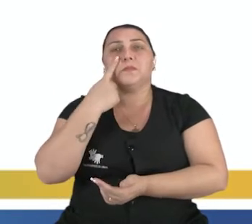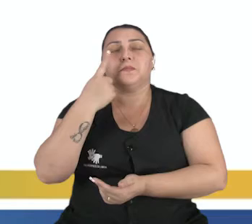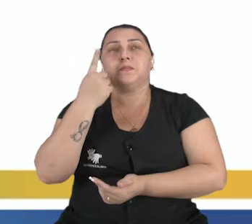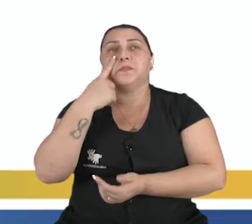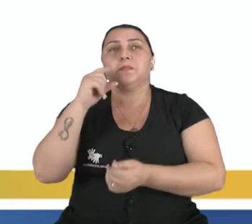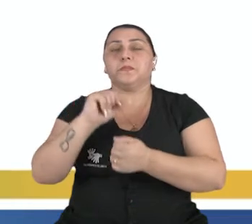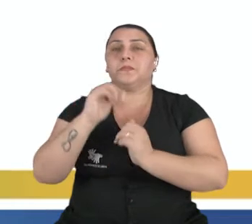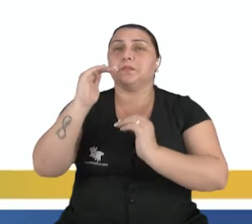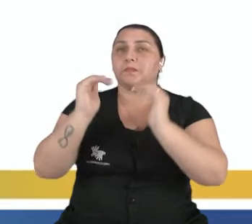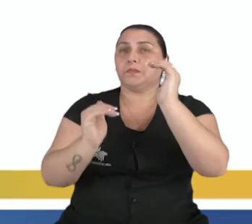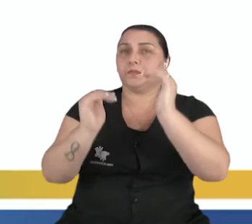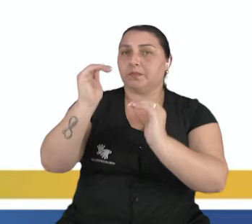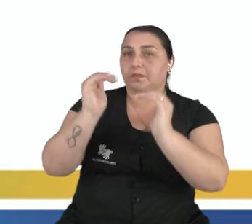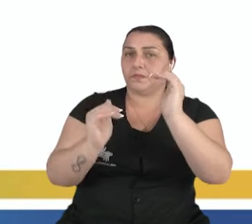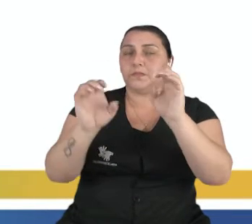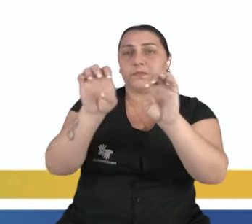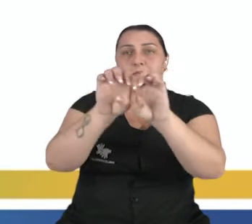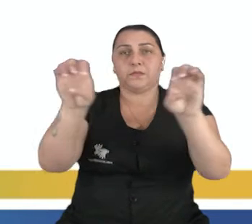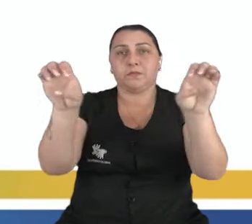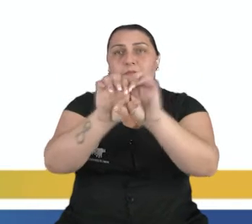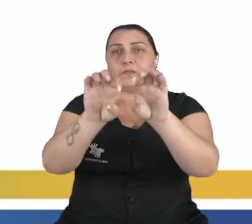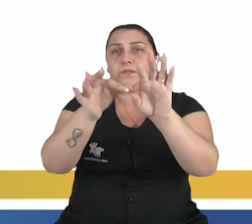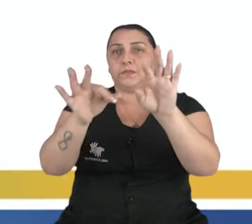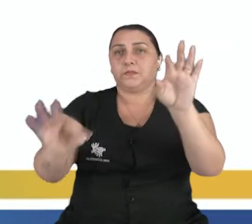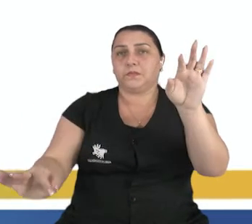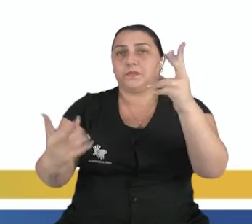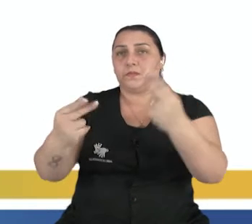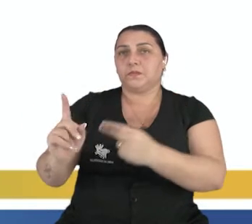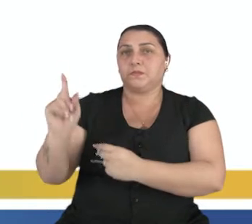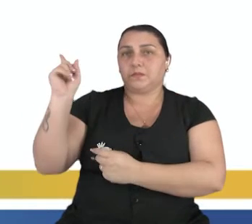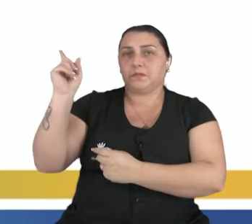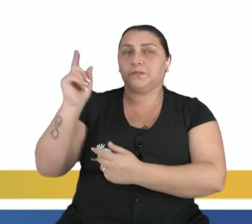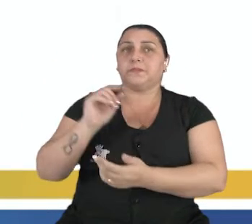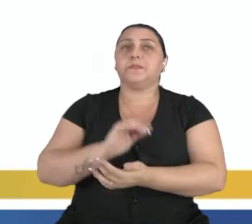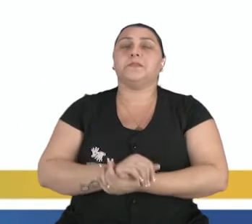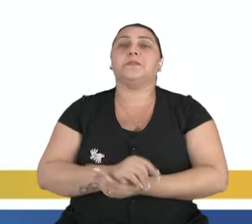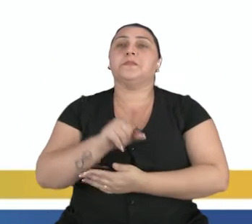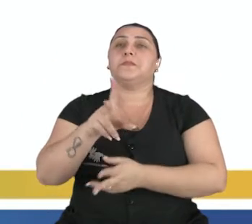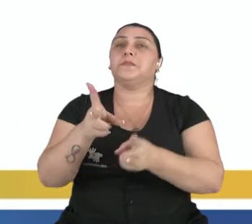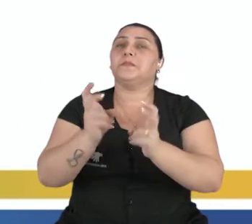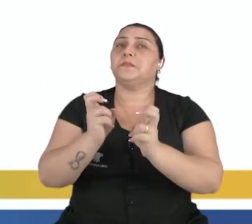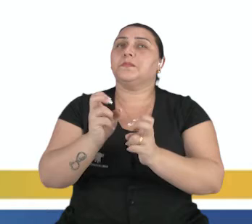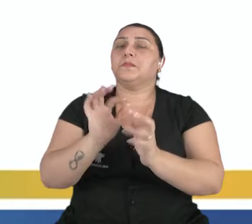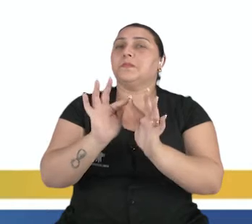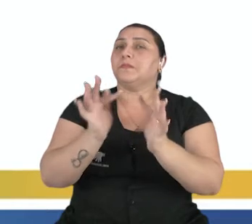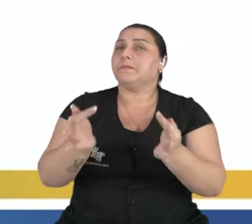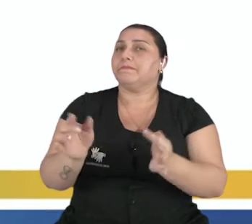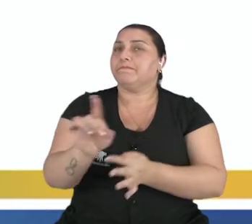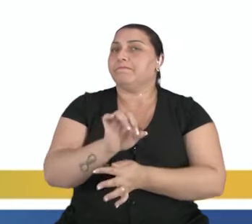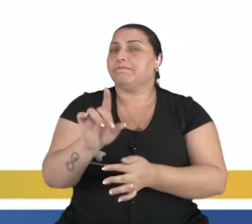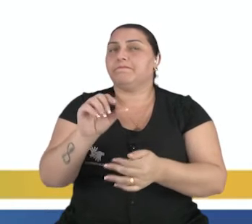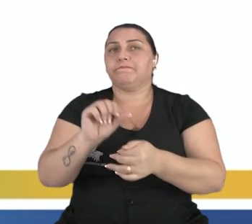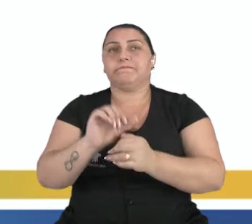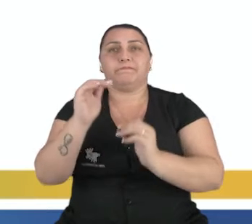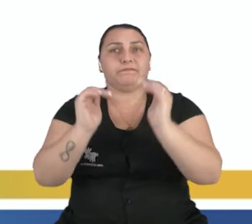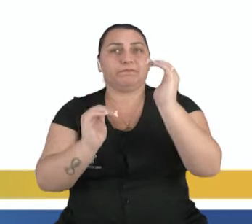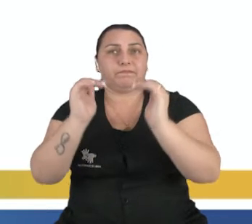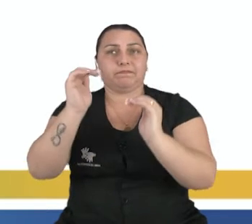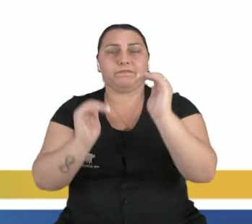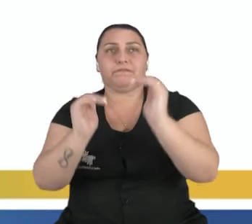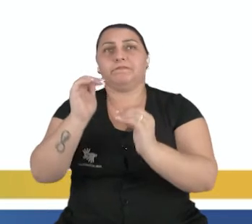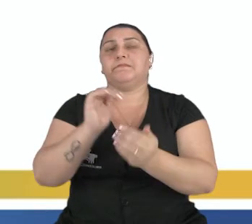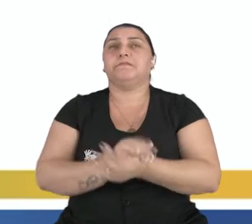verificar e fazer o balanceamento de uma equação grande como essa, né, você percebe que não é tão simples assim fazer esse